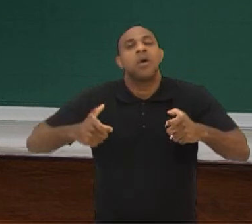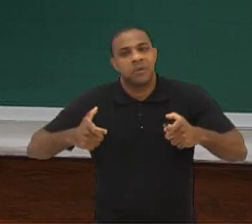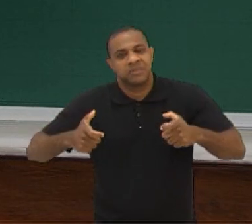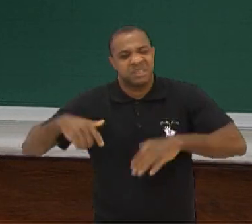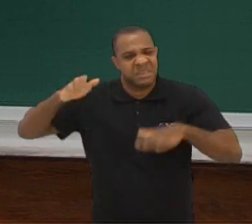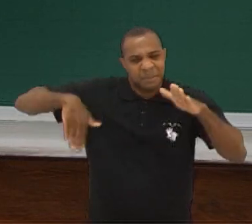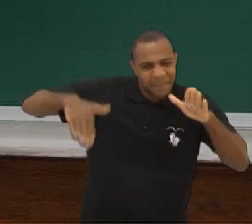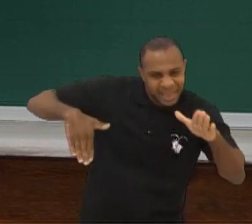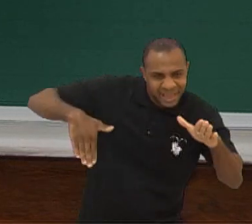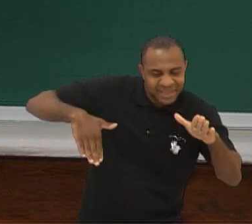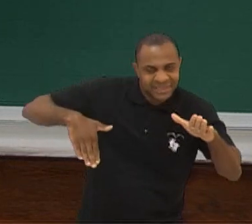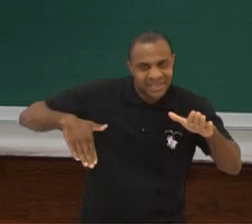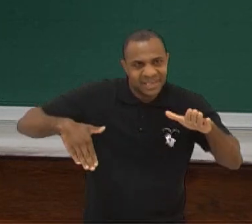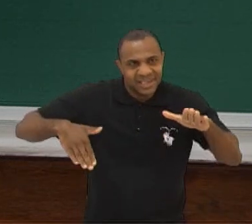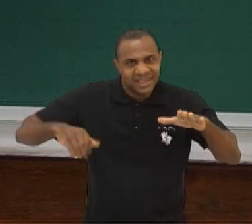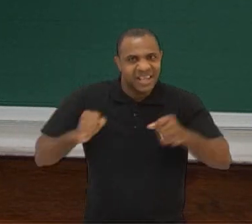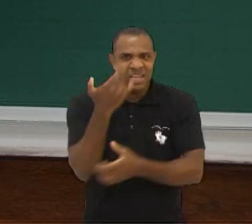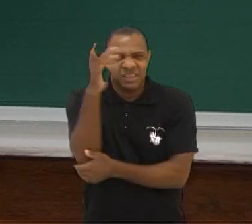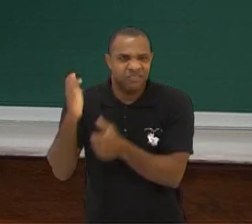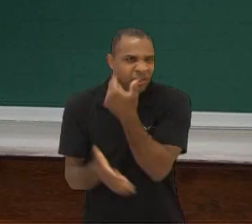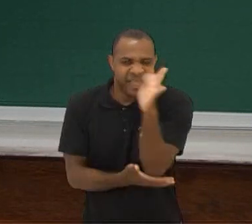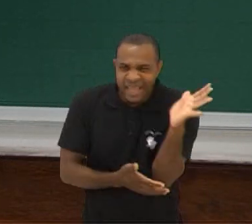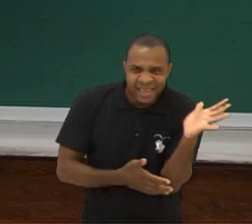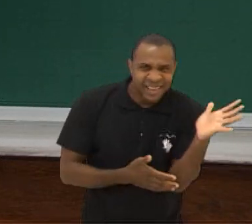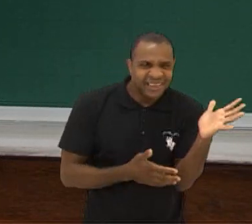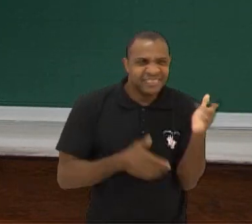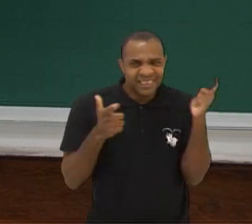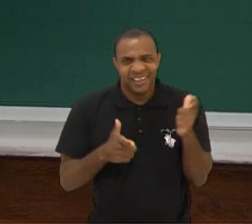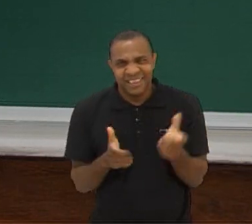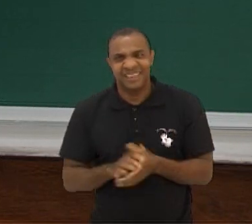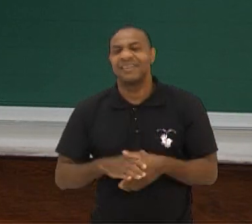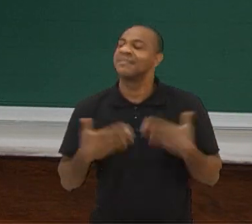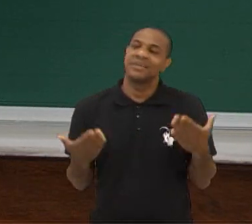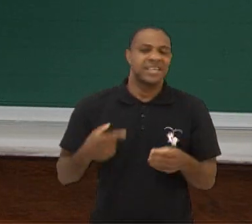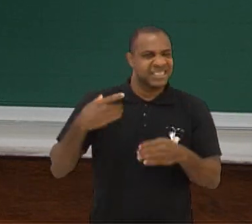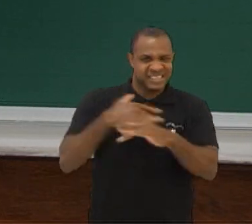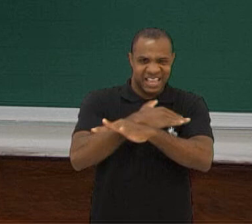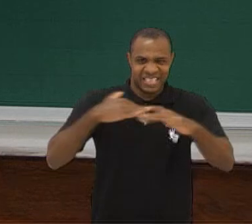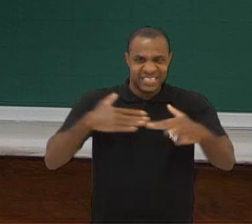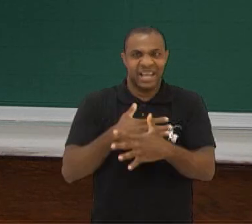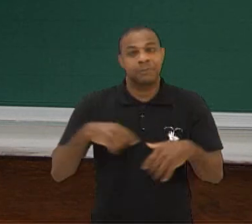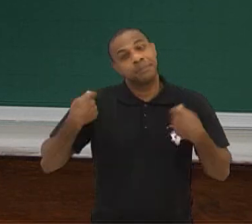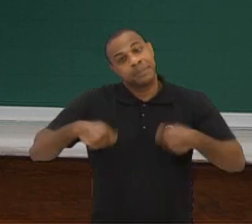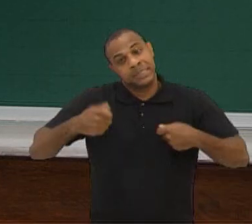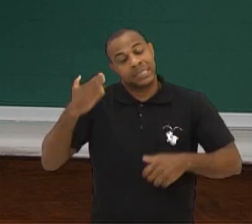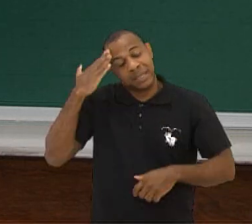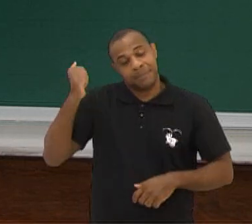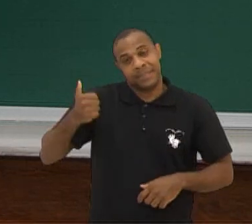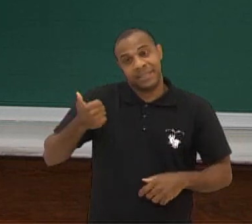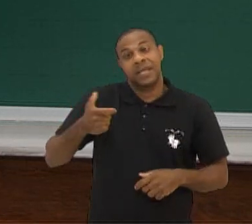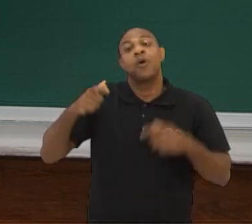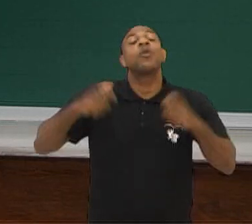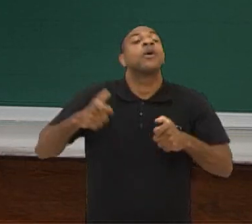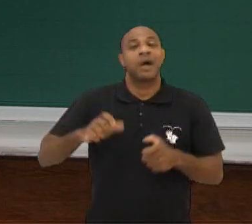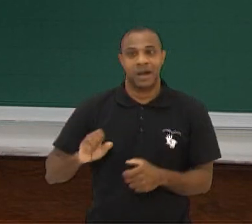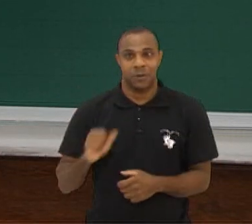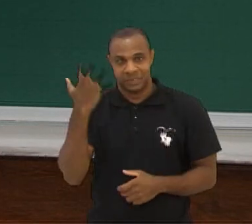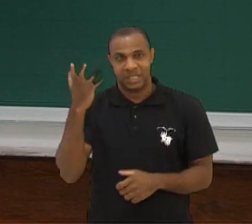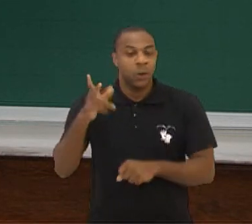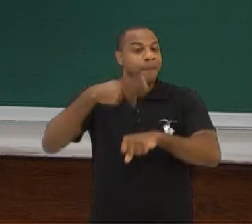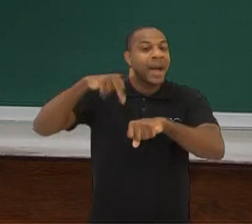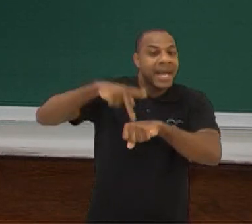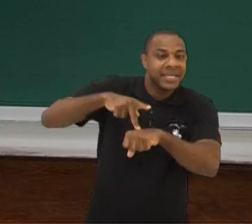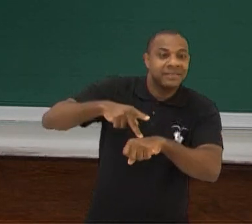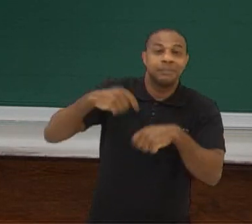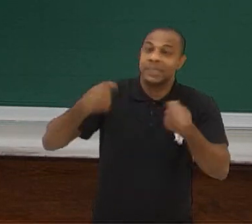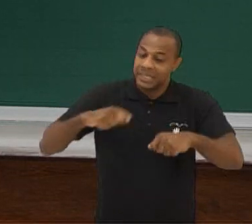comunidade indígena, num centro urbano, enfim, eu tenho que saber o local que aconteceu, a cidade, o país, tem